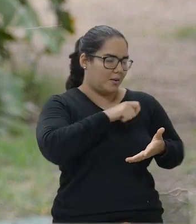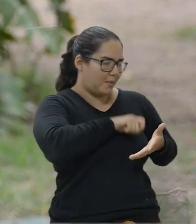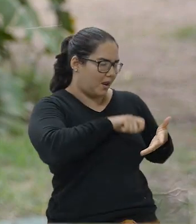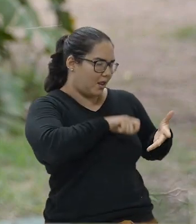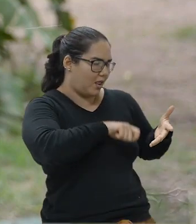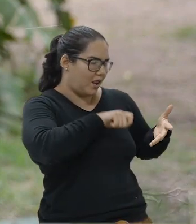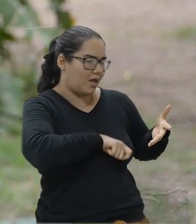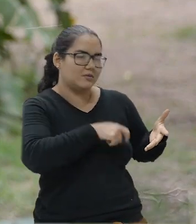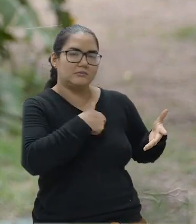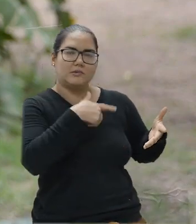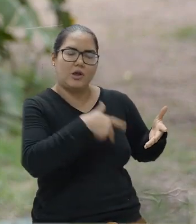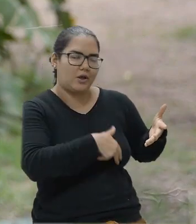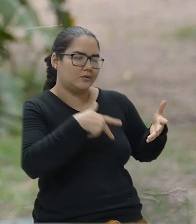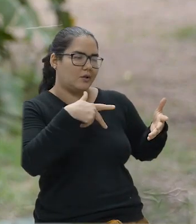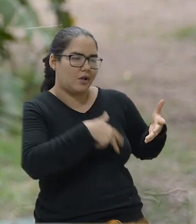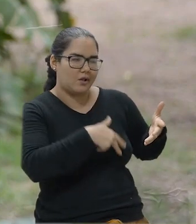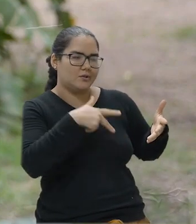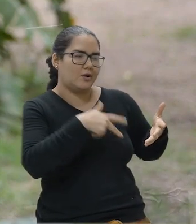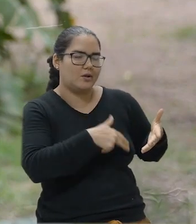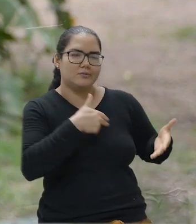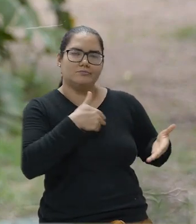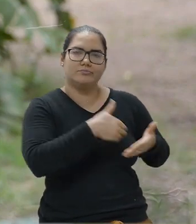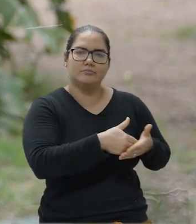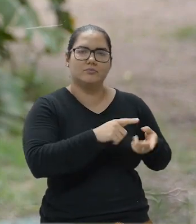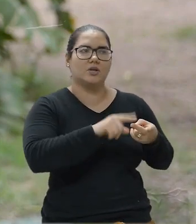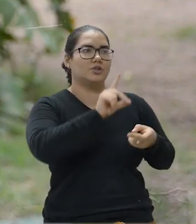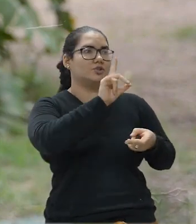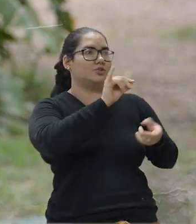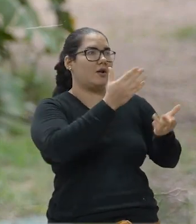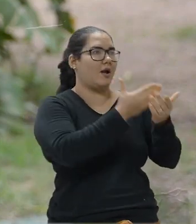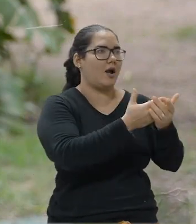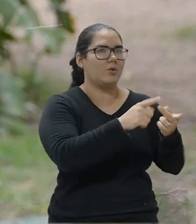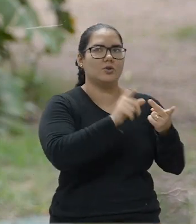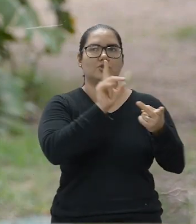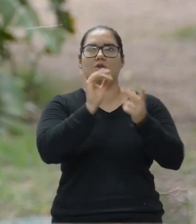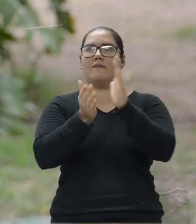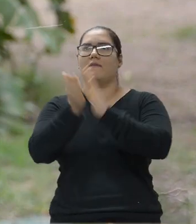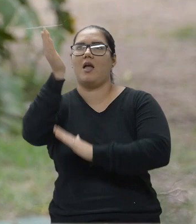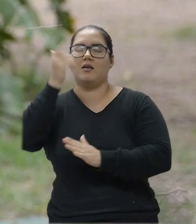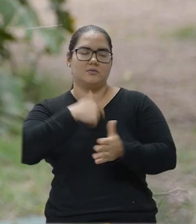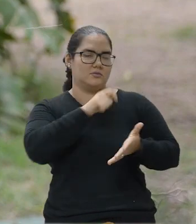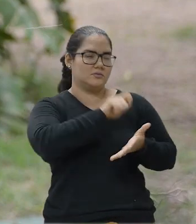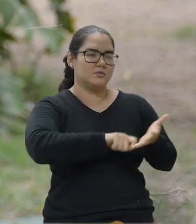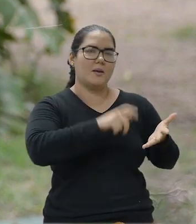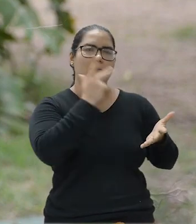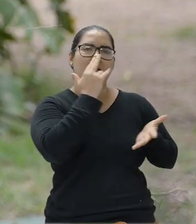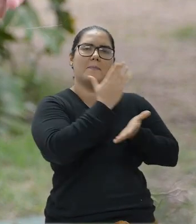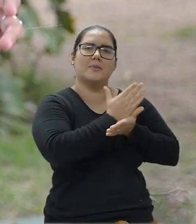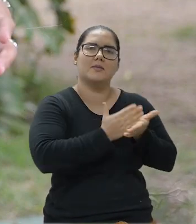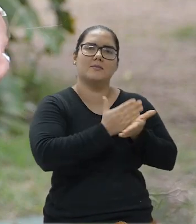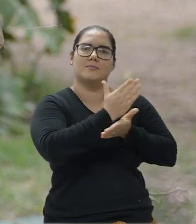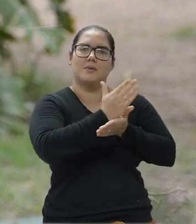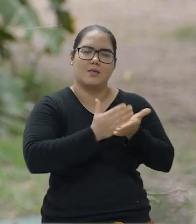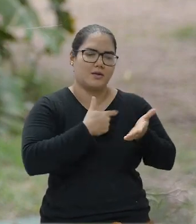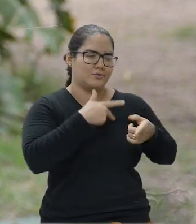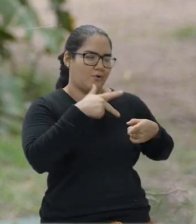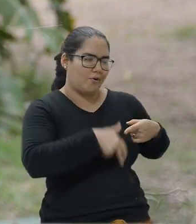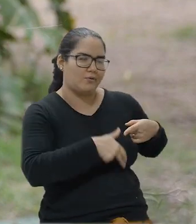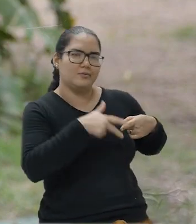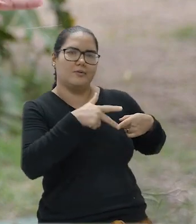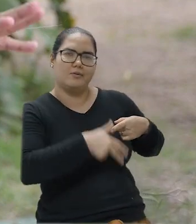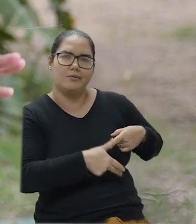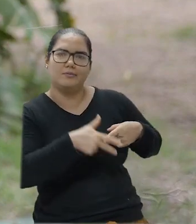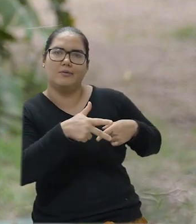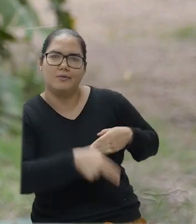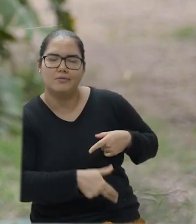Daí já era tarde, acabava o dia. Era véspera de aula, dia de viagem, e eu ia largando que começava a escrever